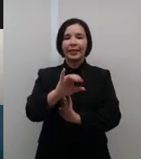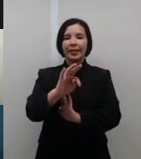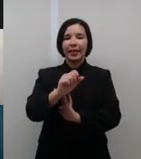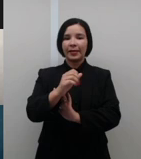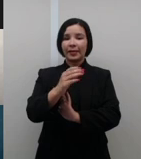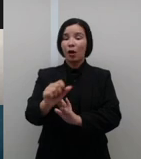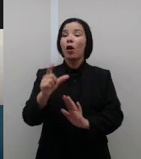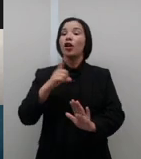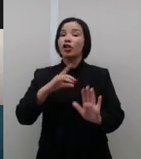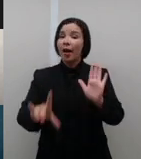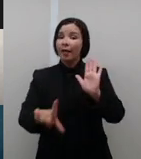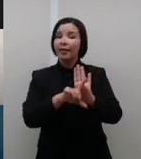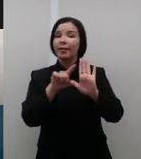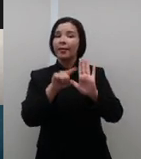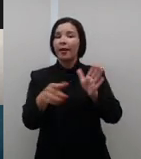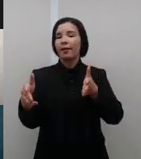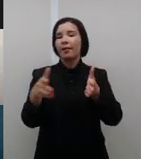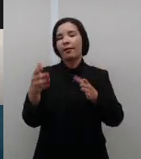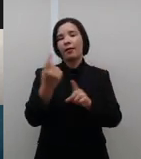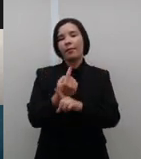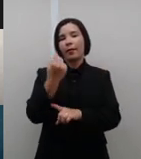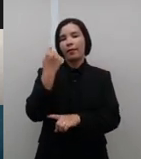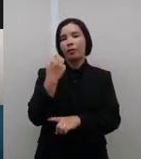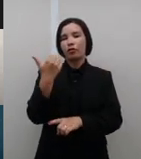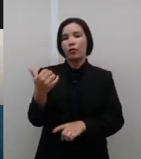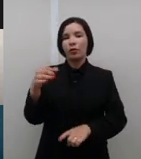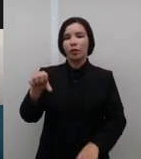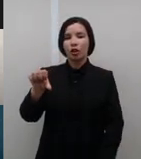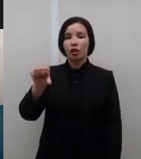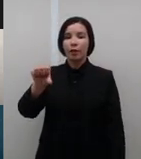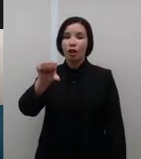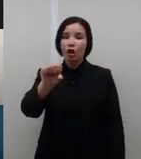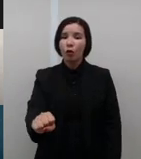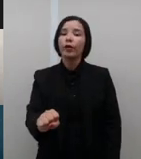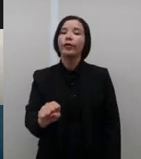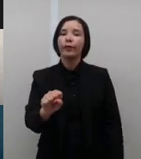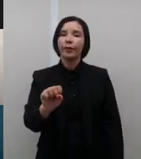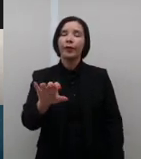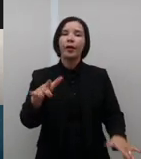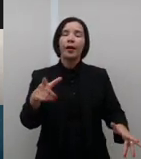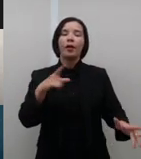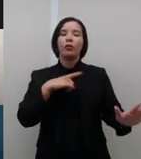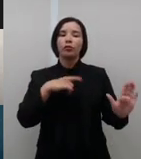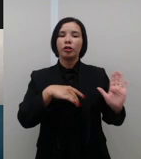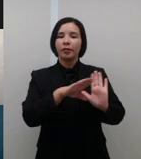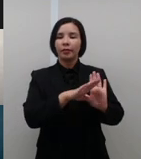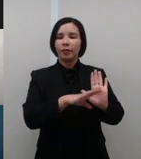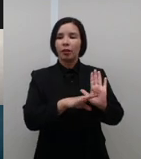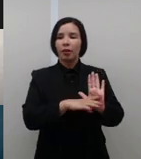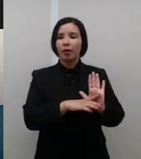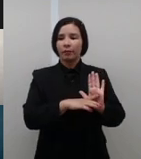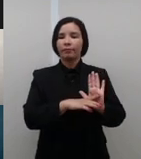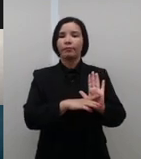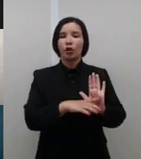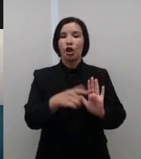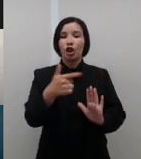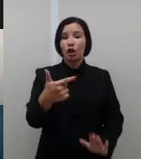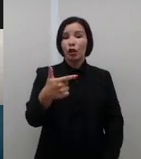época, e que eram correção monetária pelo IGPMR e juros moratórios de 2% ao mês.